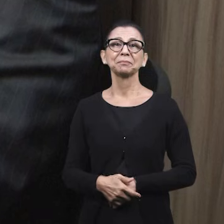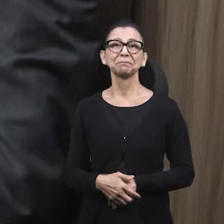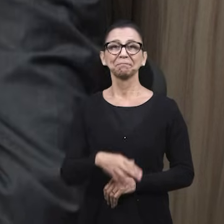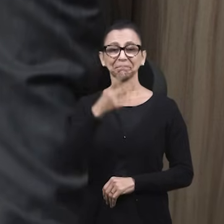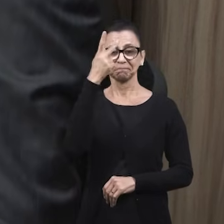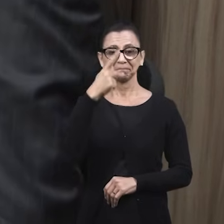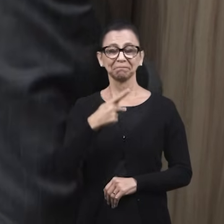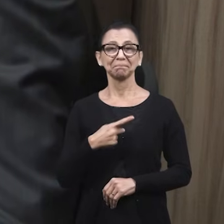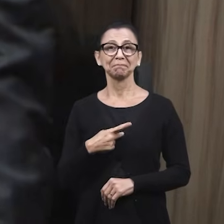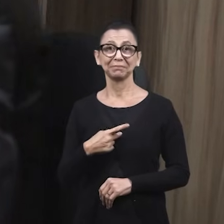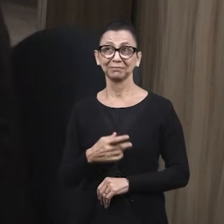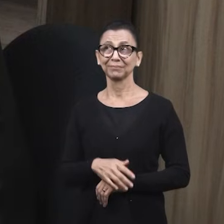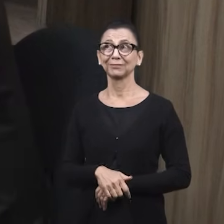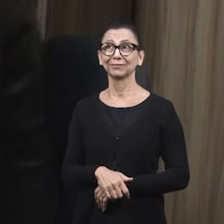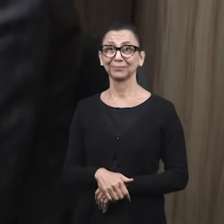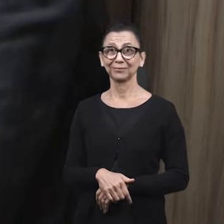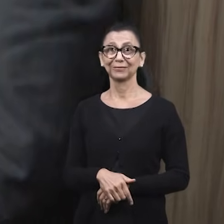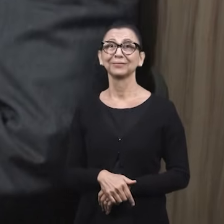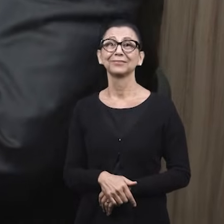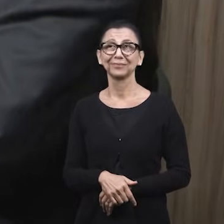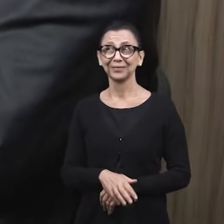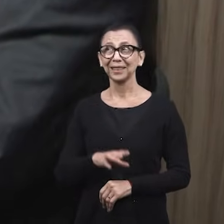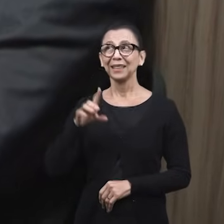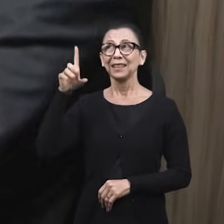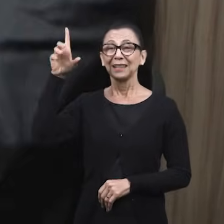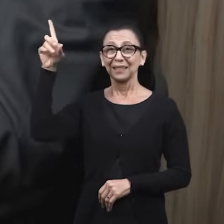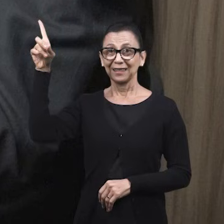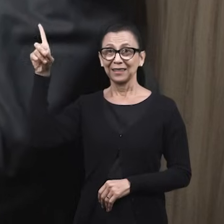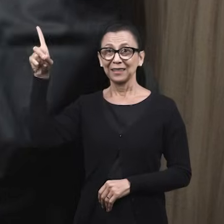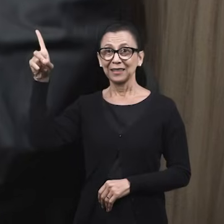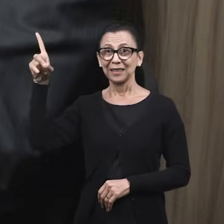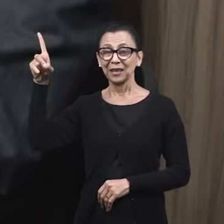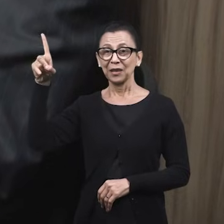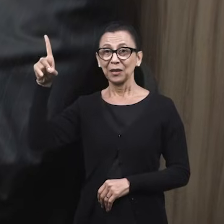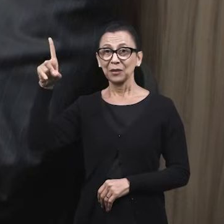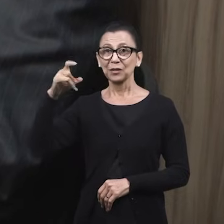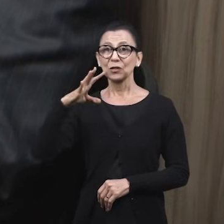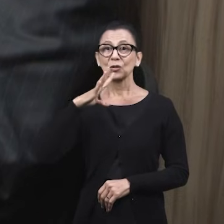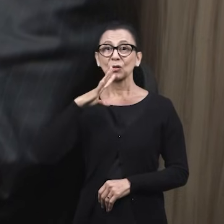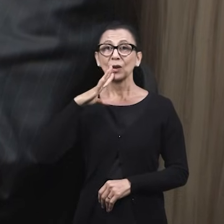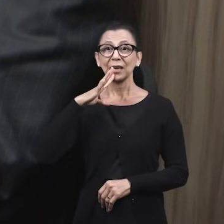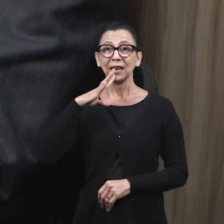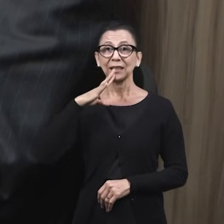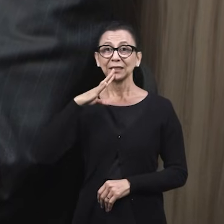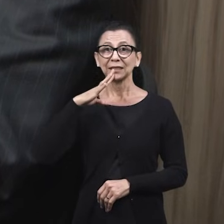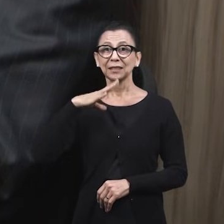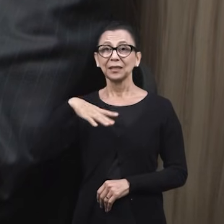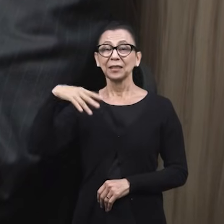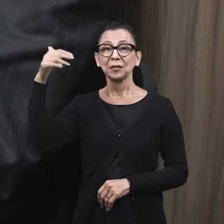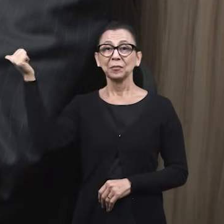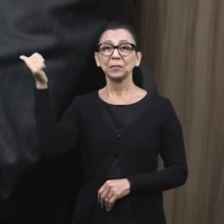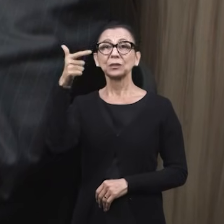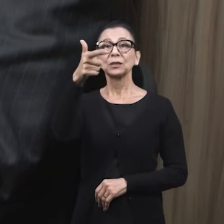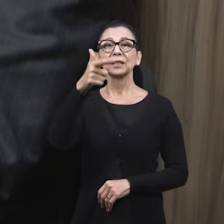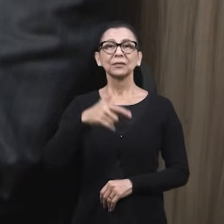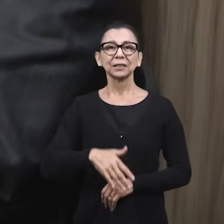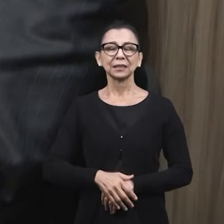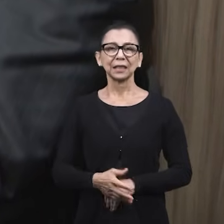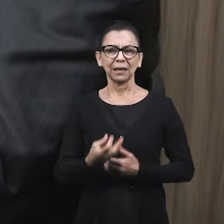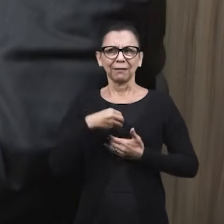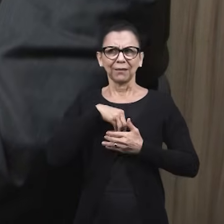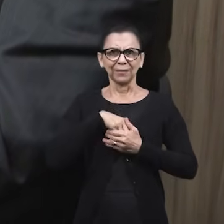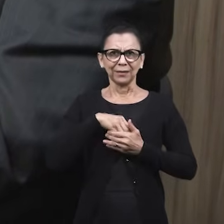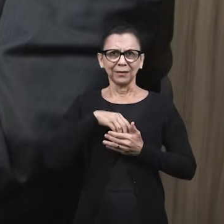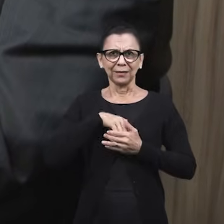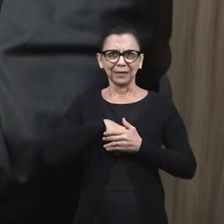eu costumo dizer o seguinte, que Deus conhece a gente melhor do que a gente mesmo conhece a gente. Isso é o Salmo 139, né?